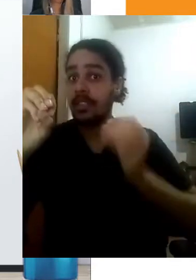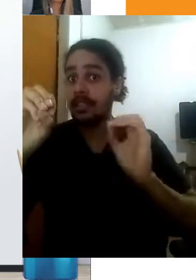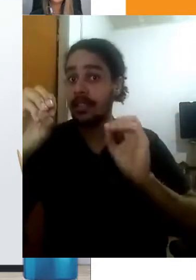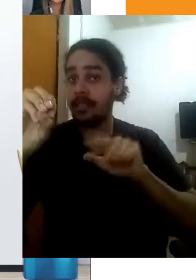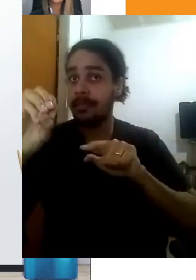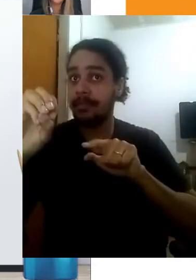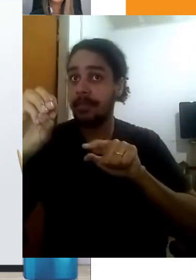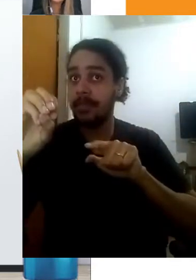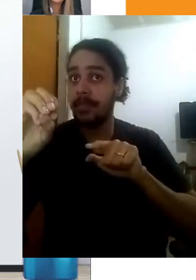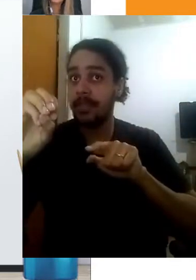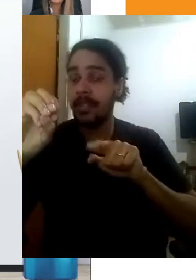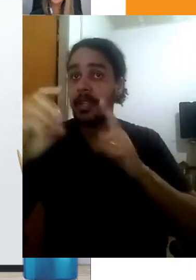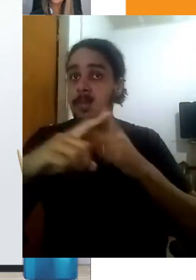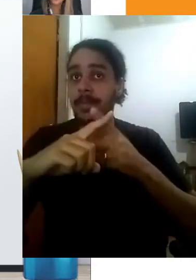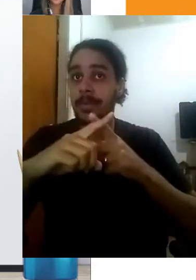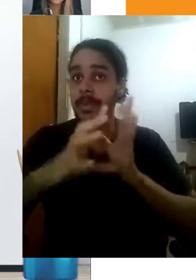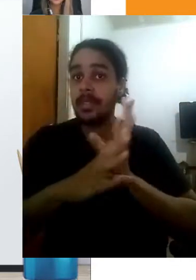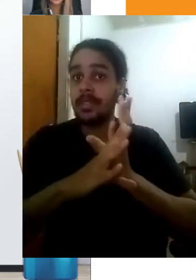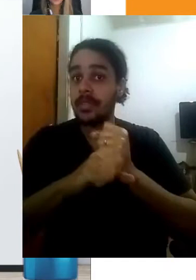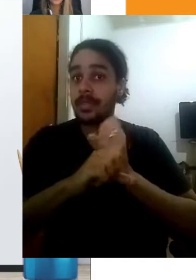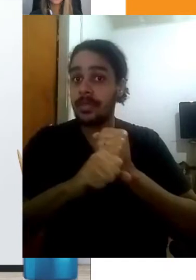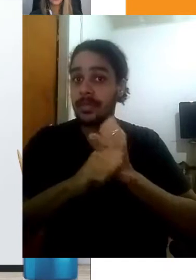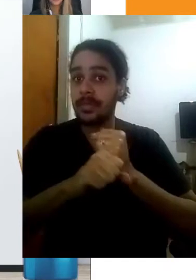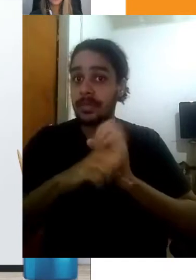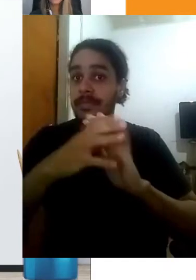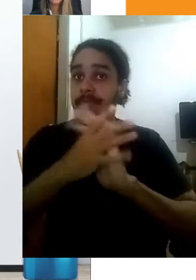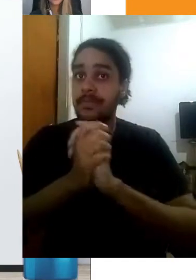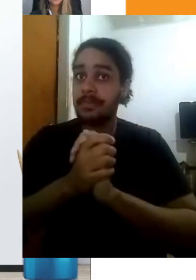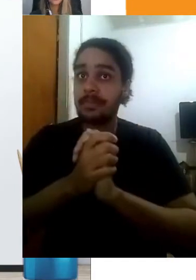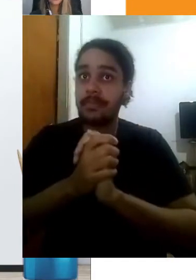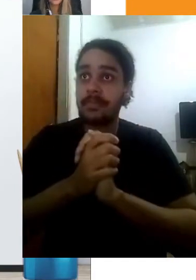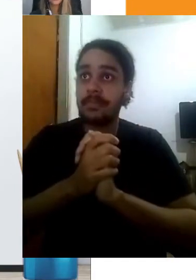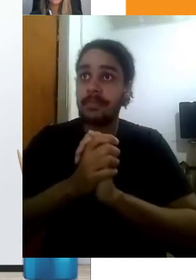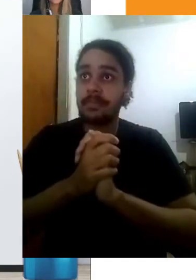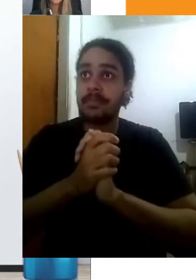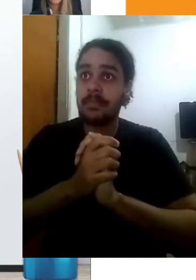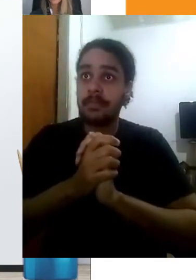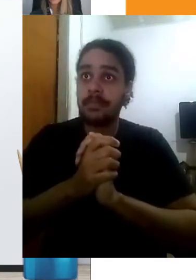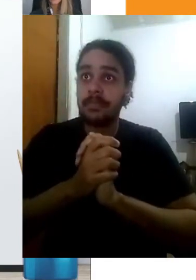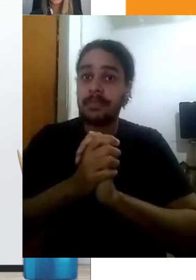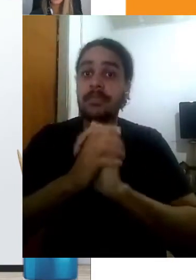ser 30. 60 porque a soma dos ângulos internos de um triângulo é 180 graus.